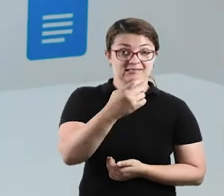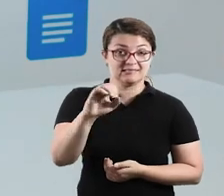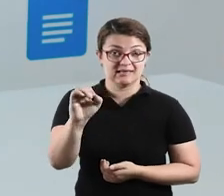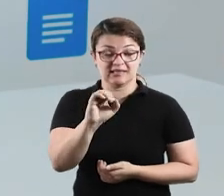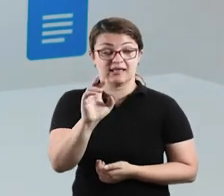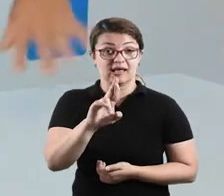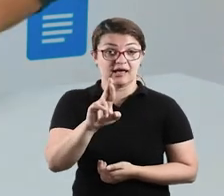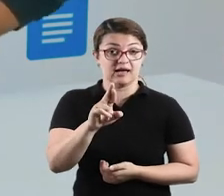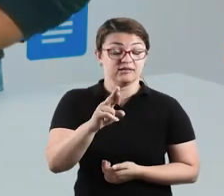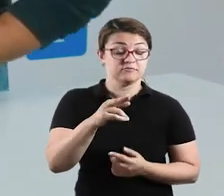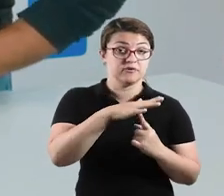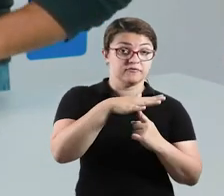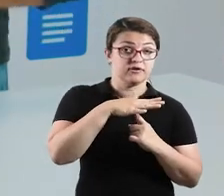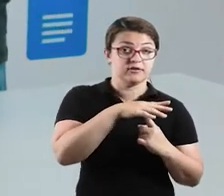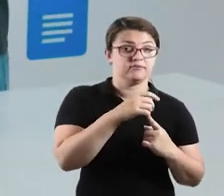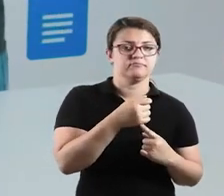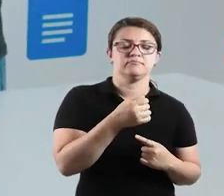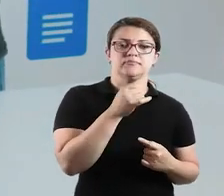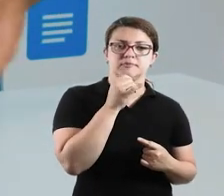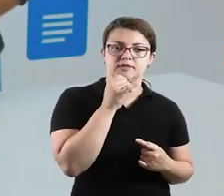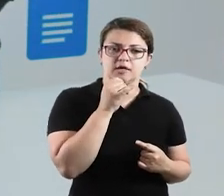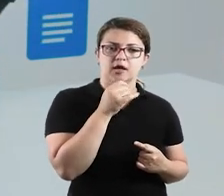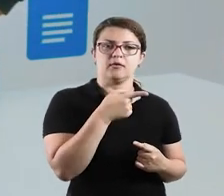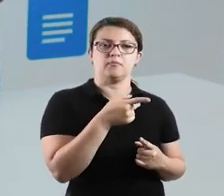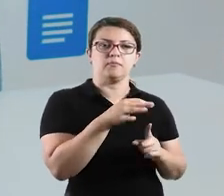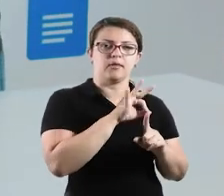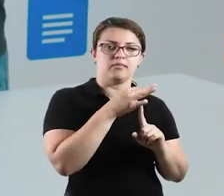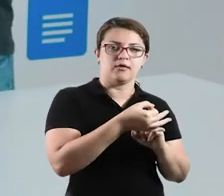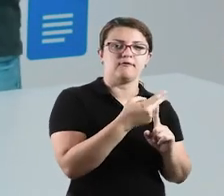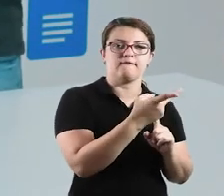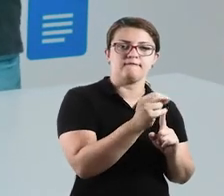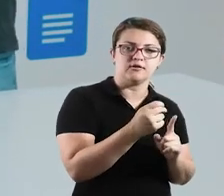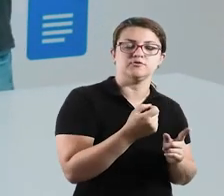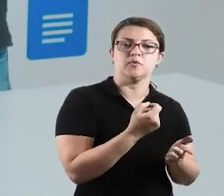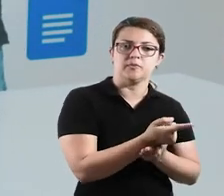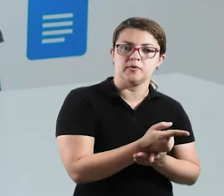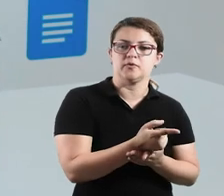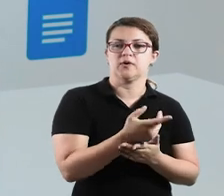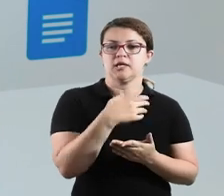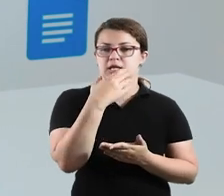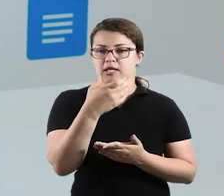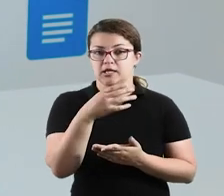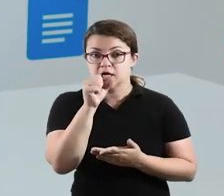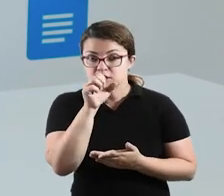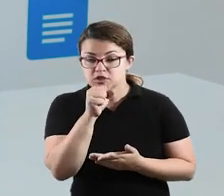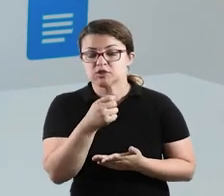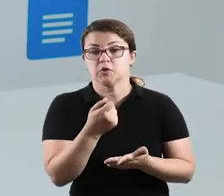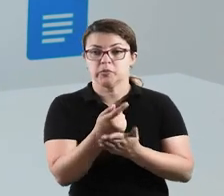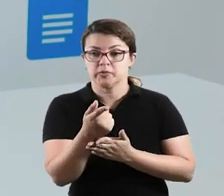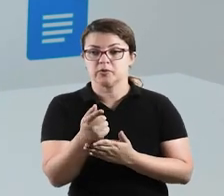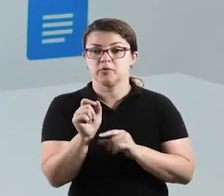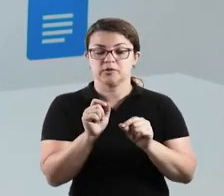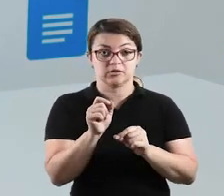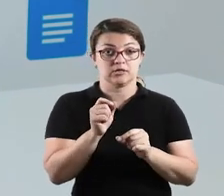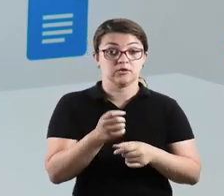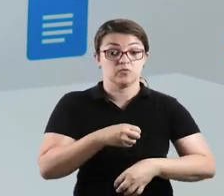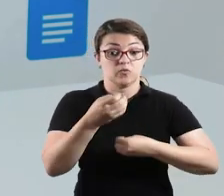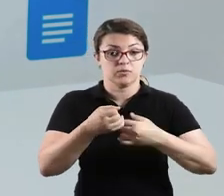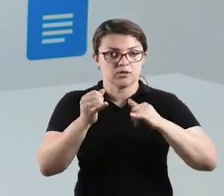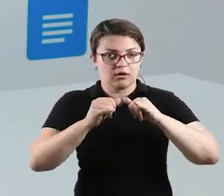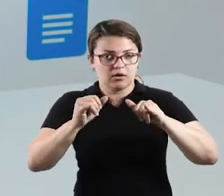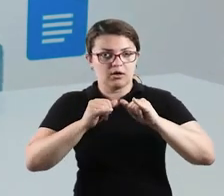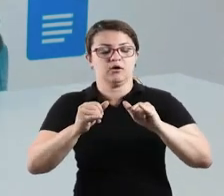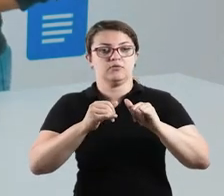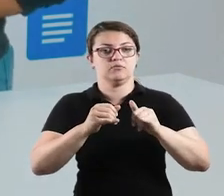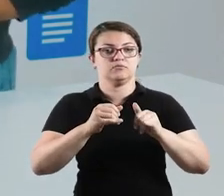comprou 30 de banana, 20 de laranja. Quanto que Maria... Então você tinha um texto primeiro e depois tinha que tirar lá os dados e fazer a